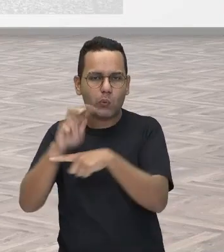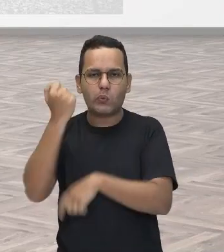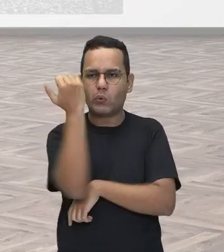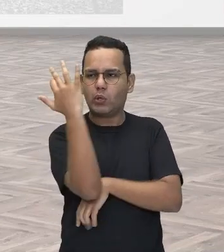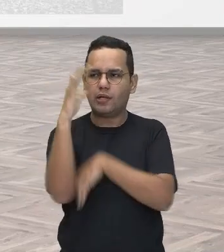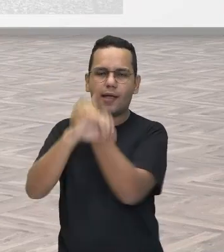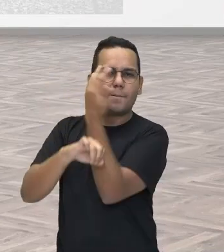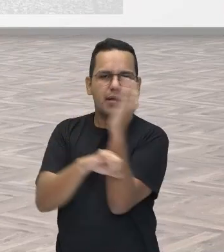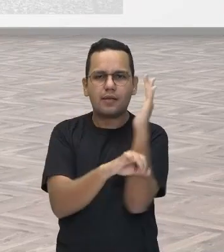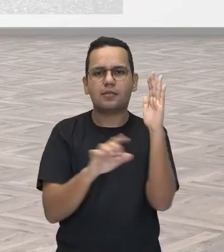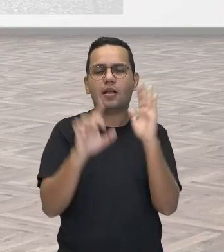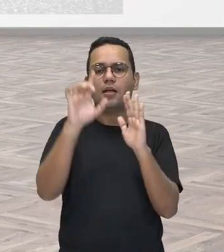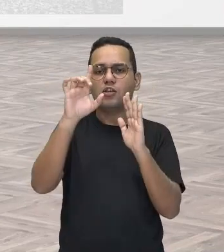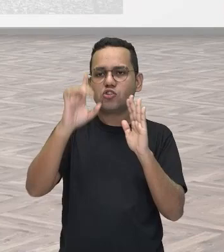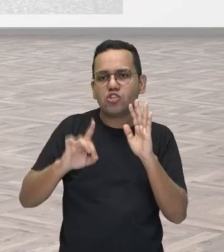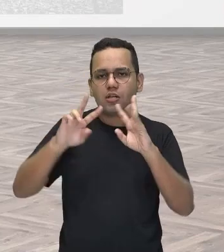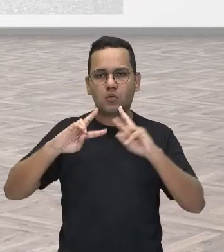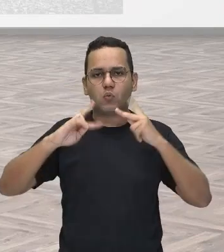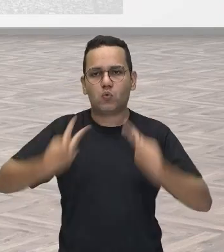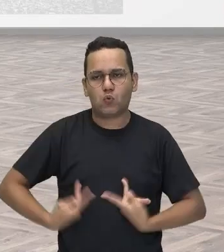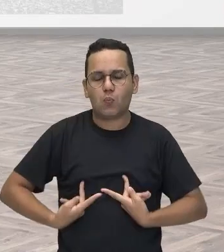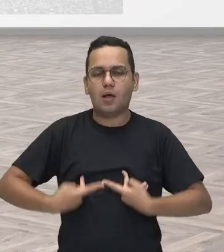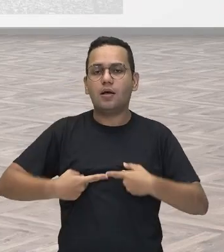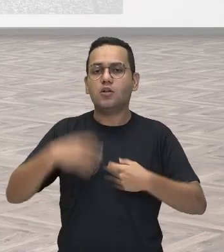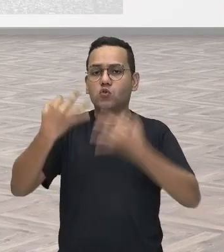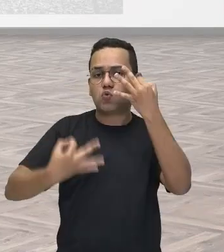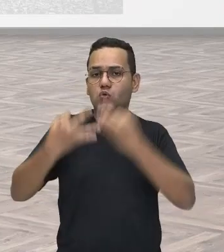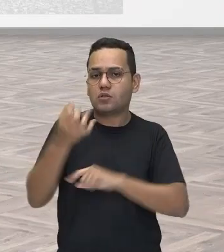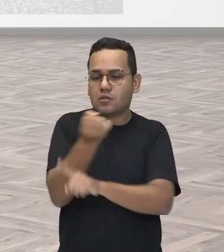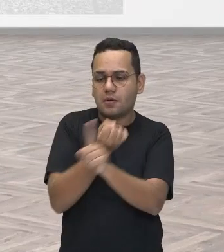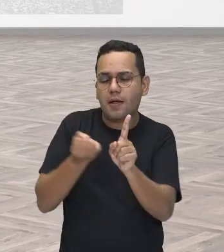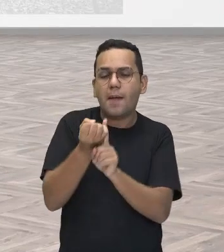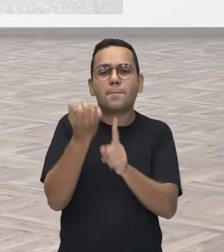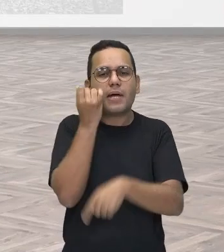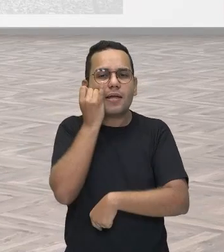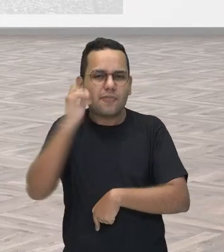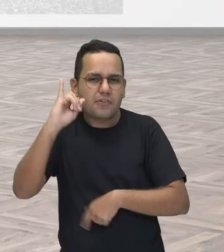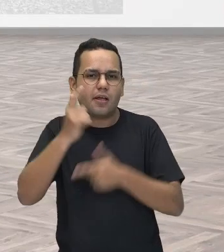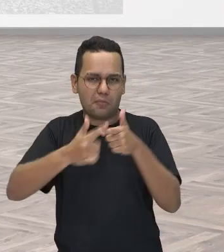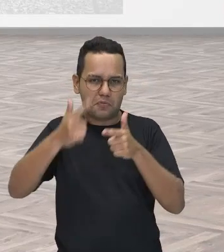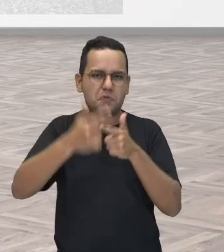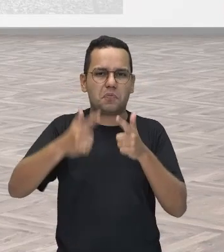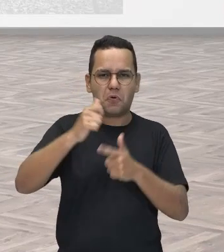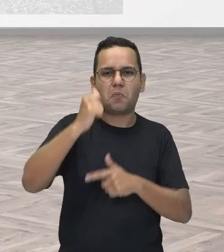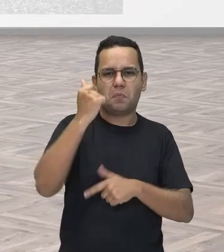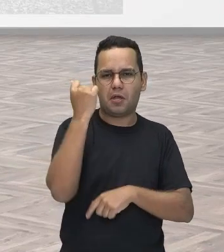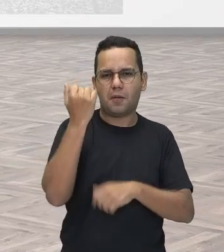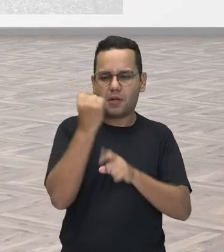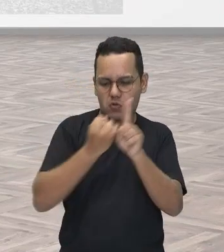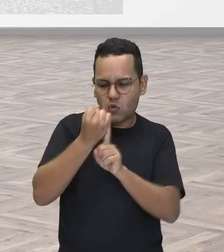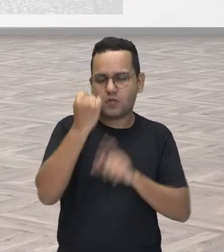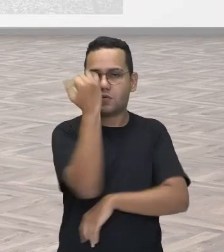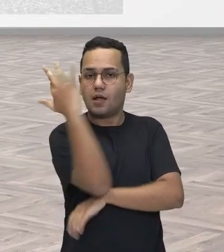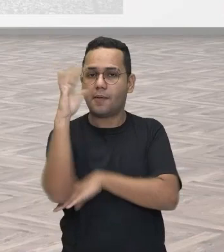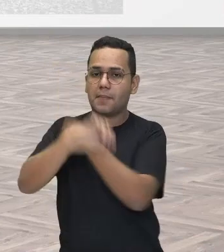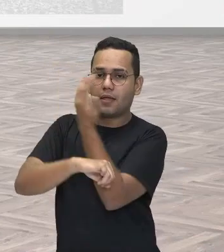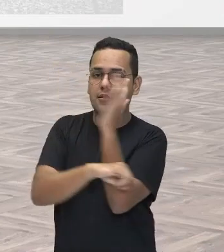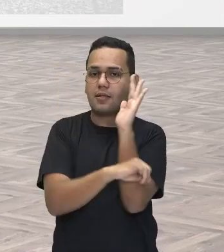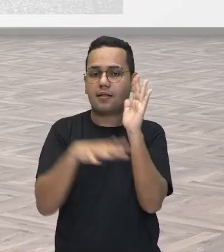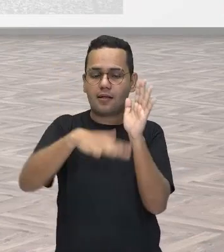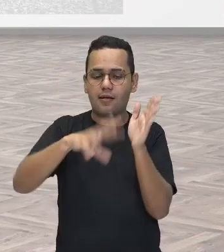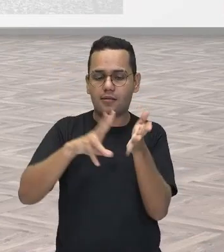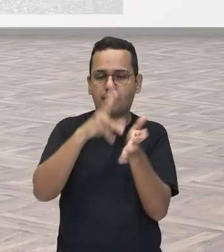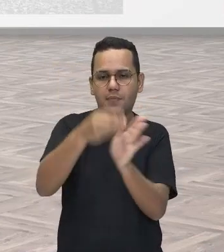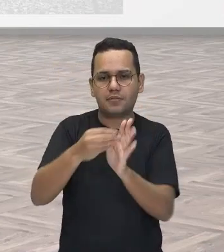humanos e justiça social para contornar aí esses problemas socioambientais presentes na Amazônia. Só que isso, professor,